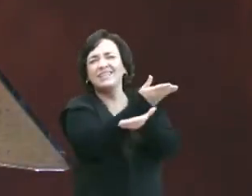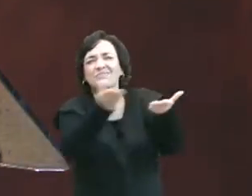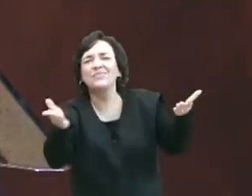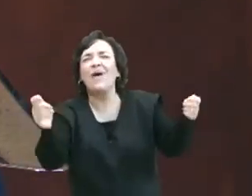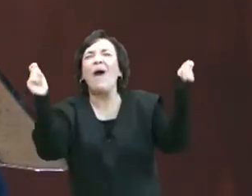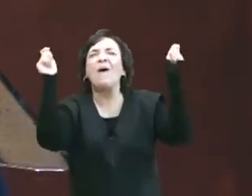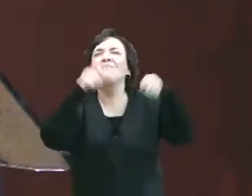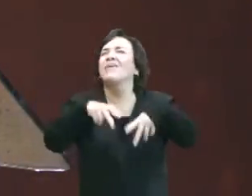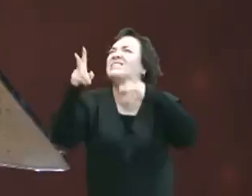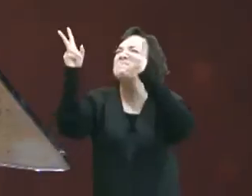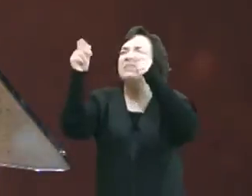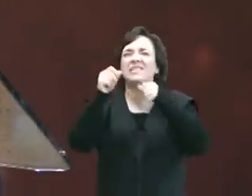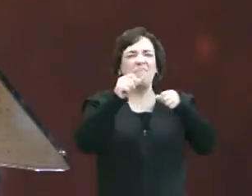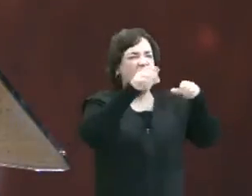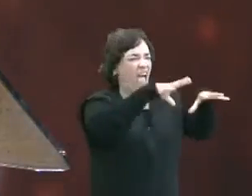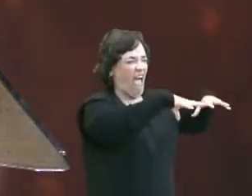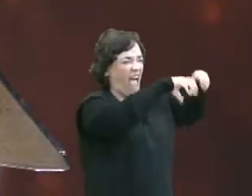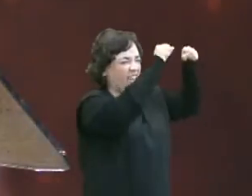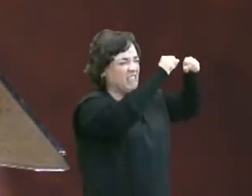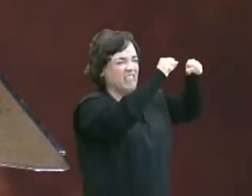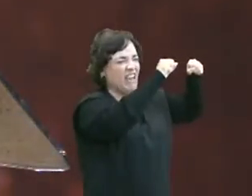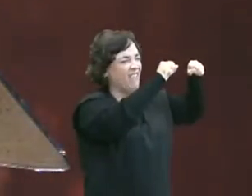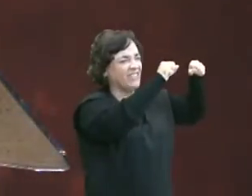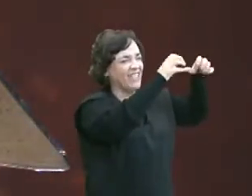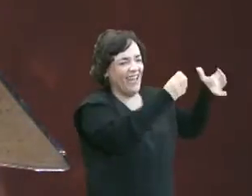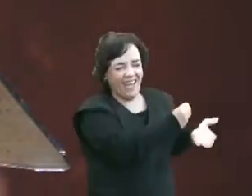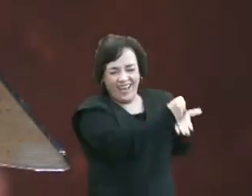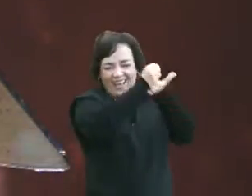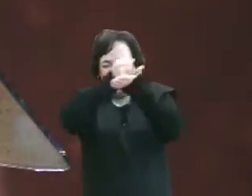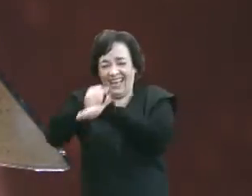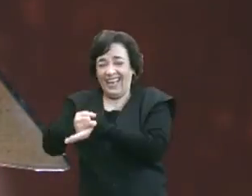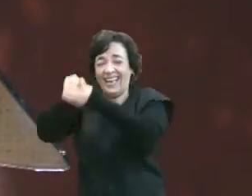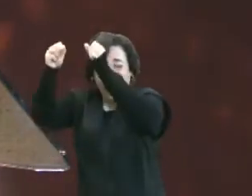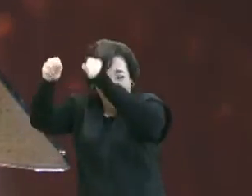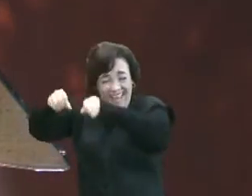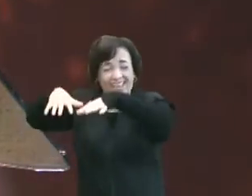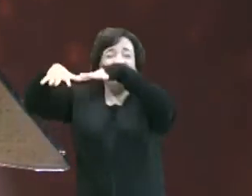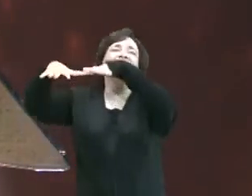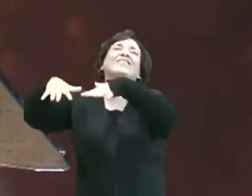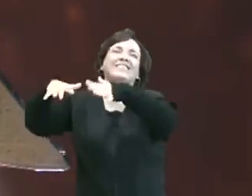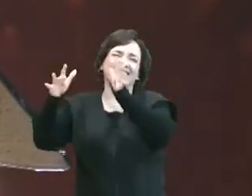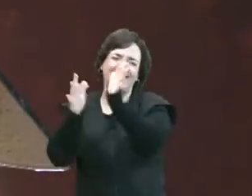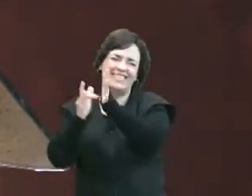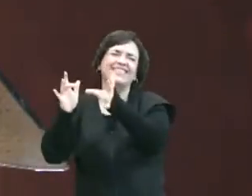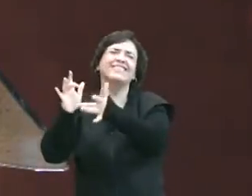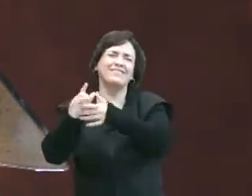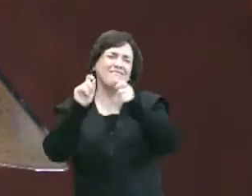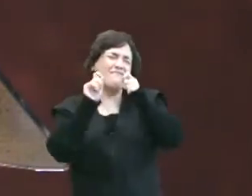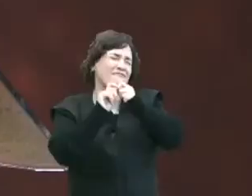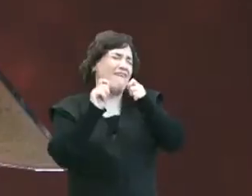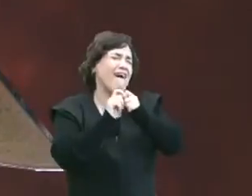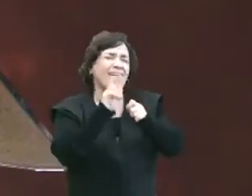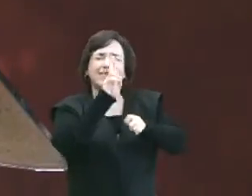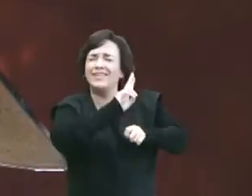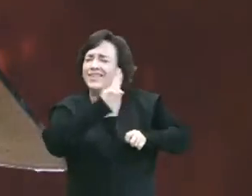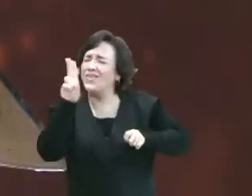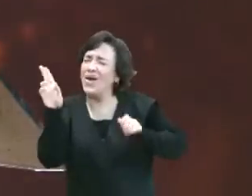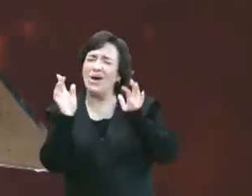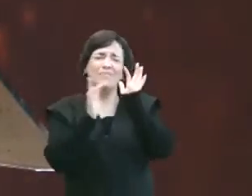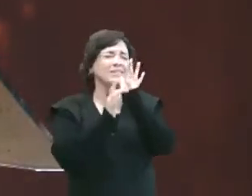transportados das trevas para a sua maravilhosa luz. Faz assim, Pai, é no nome de